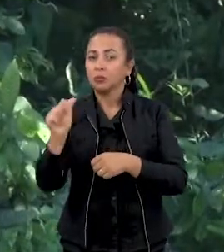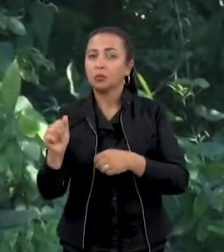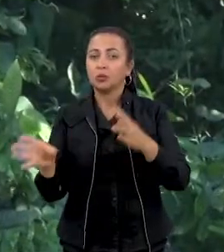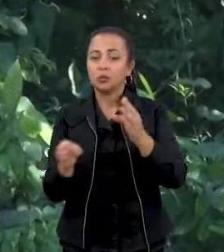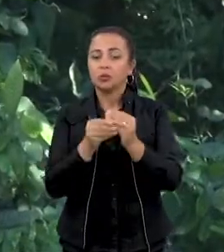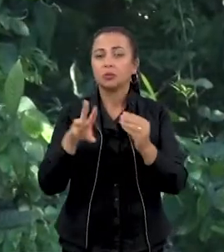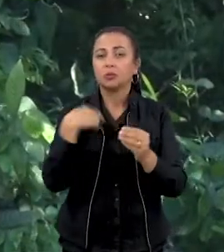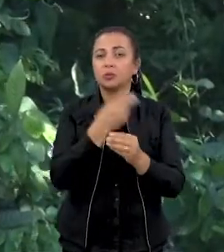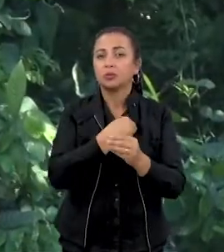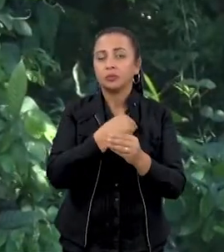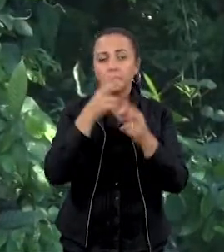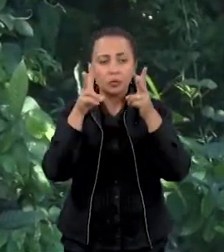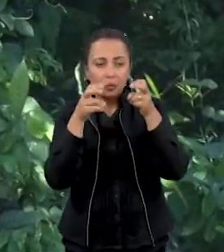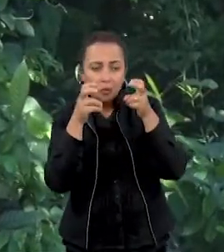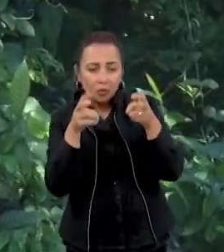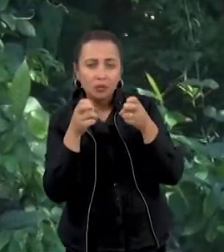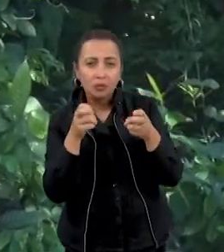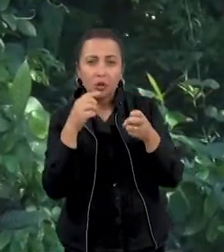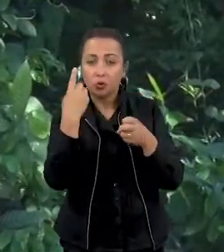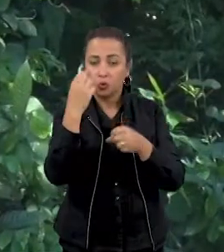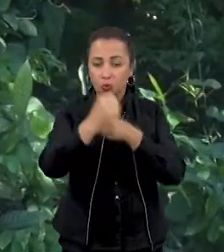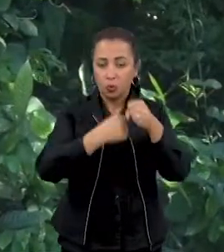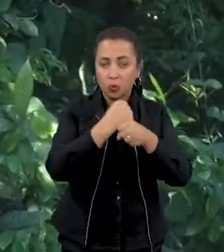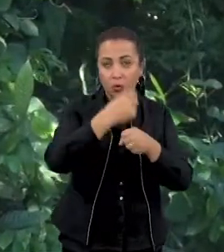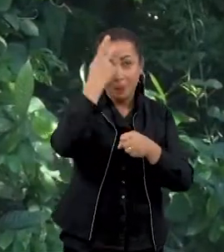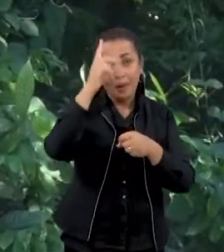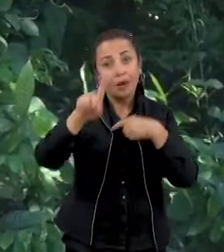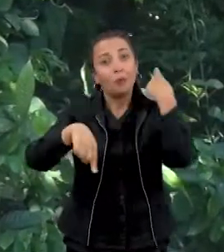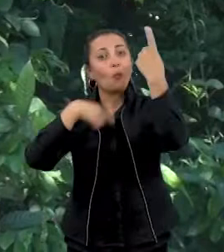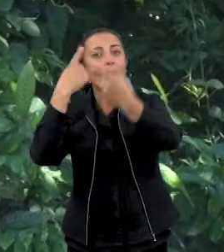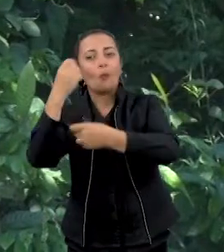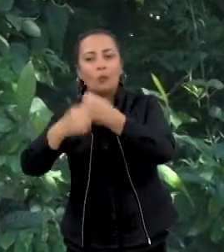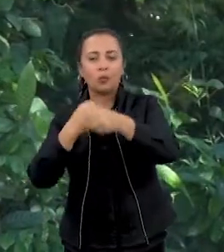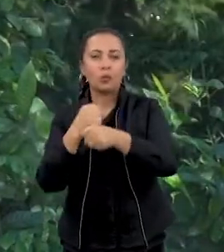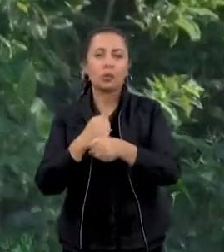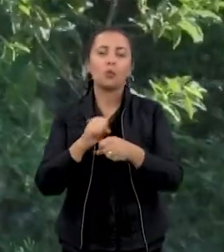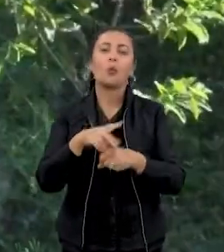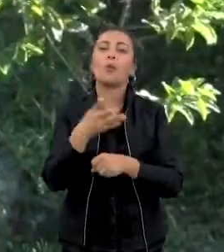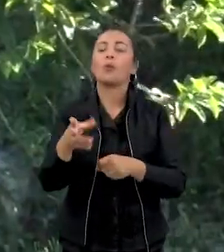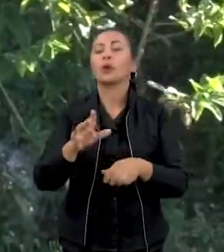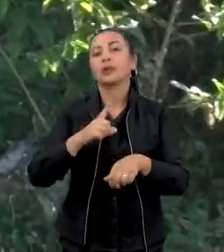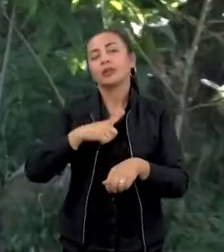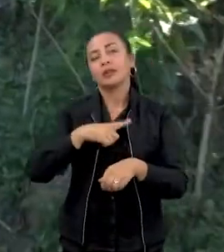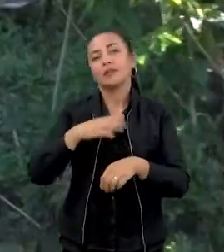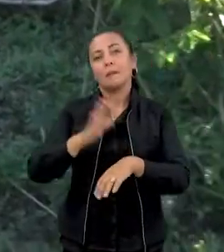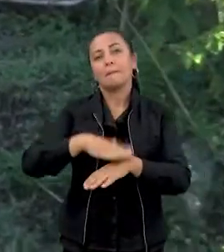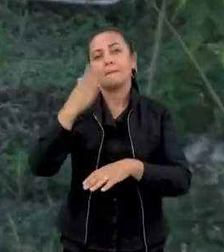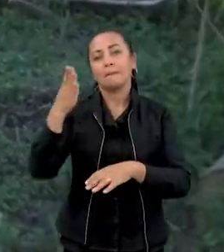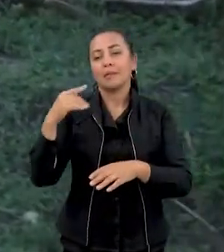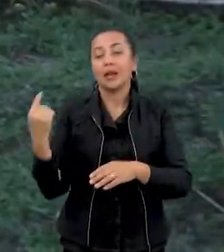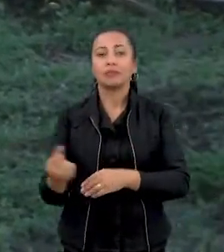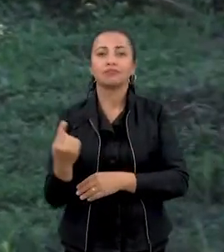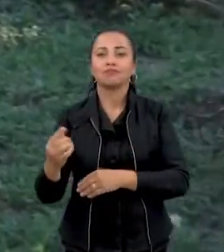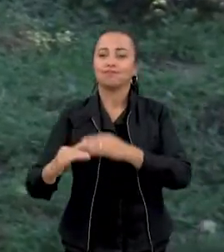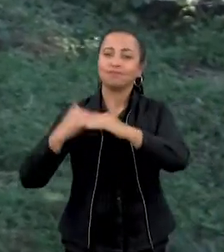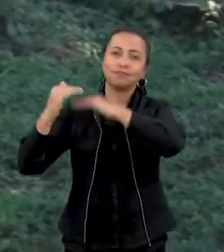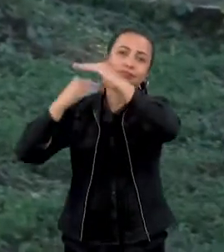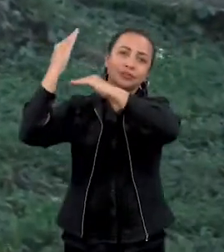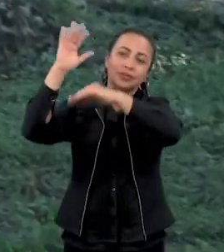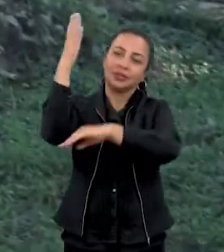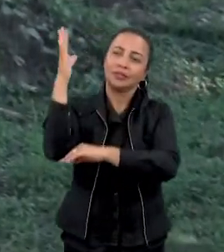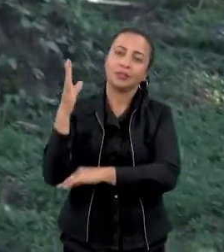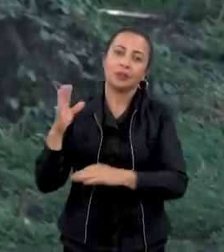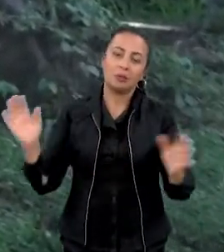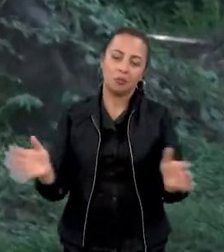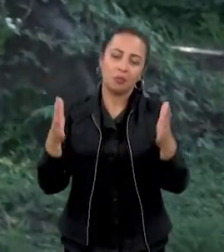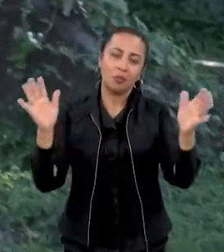O incremento, a gente vai ver de um ano para outro qual foi o incremento que teve a mais, qual foi o crescimento dessas árvores